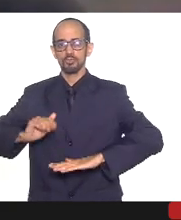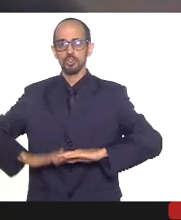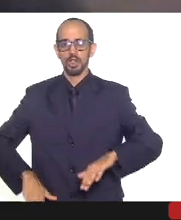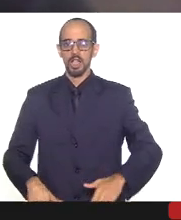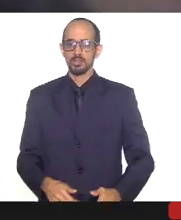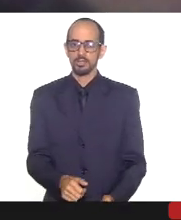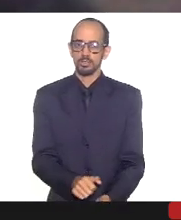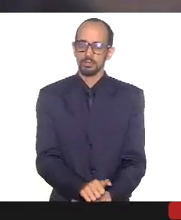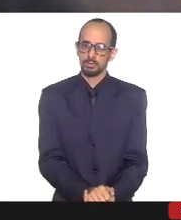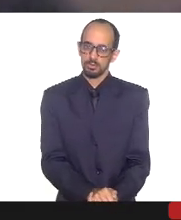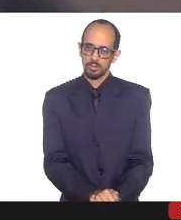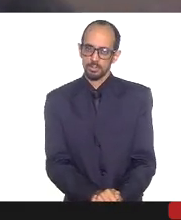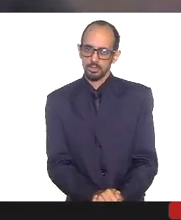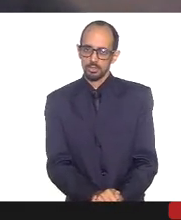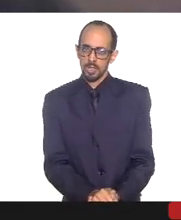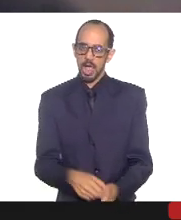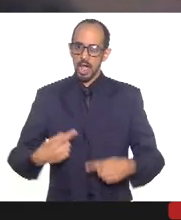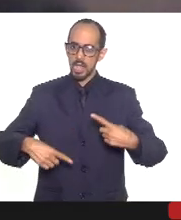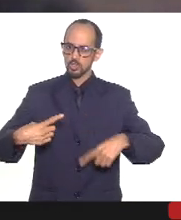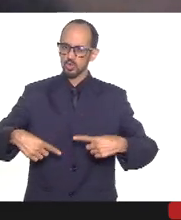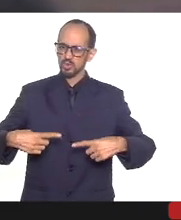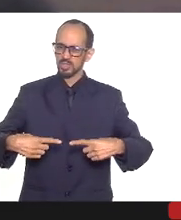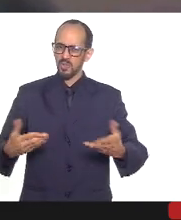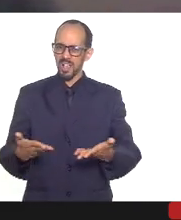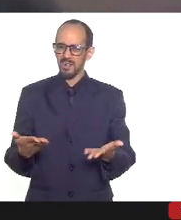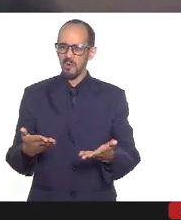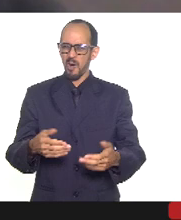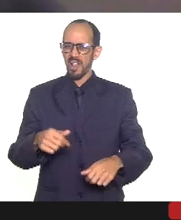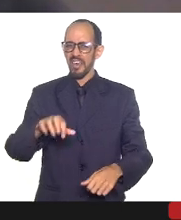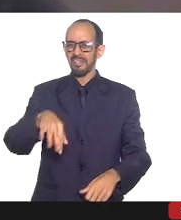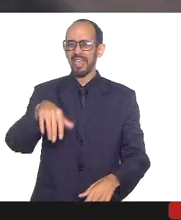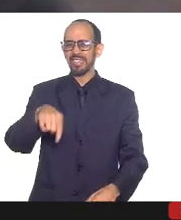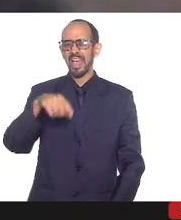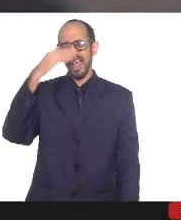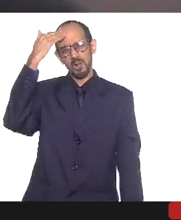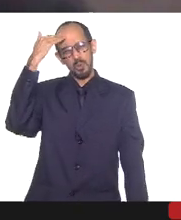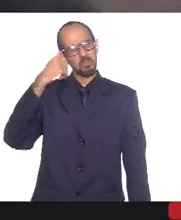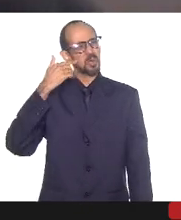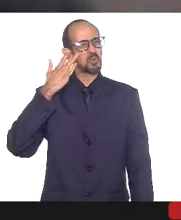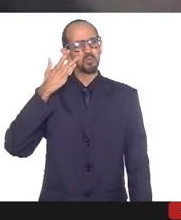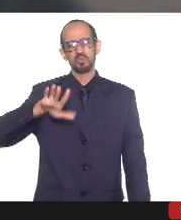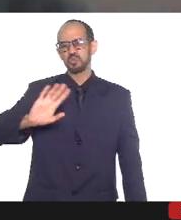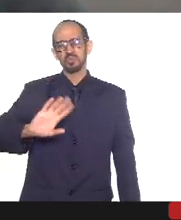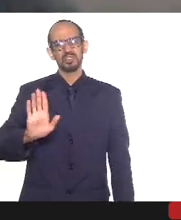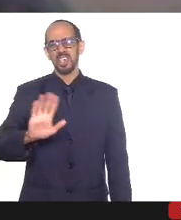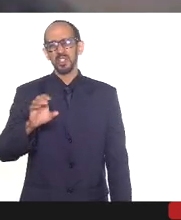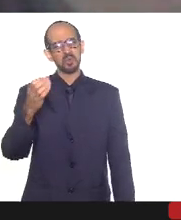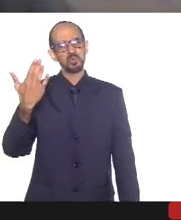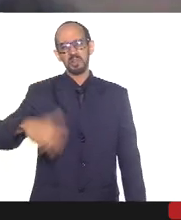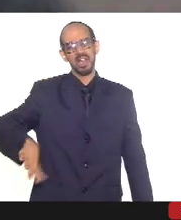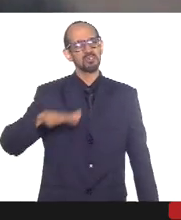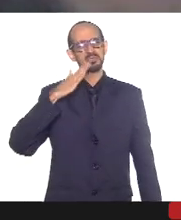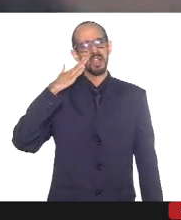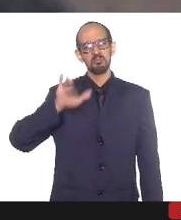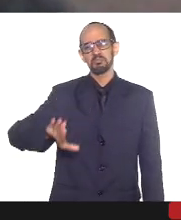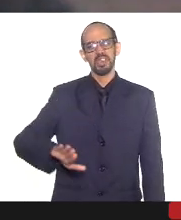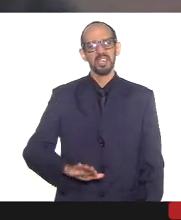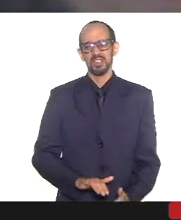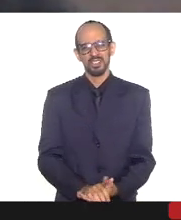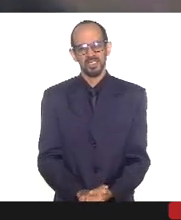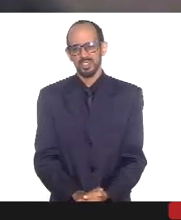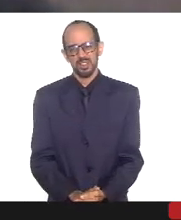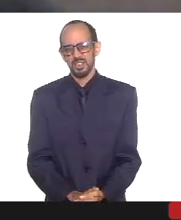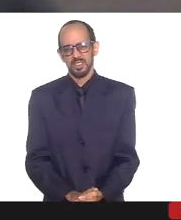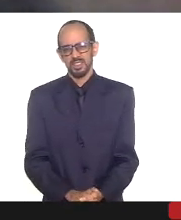A discussão aqui de quem é a culpa, cara, eu não quero saber de quem é a culpa. Né? A culpa é de um Estado, seja lá de quem são os seus representantes, a culpa é